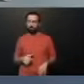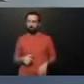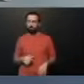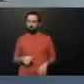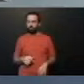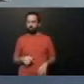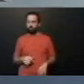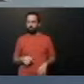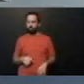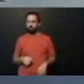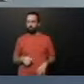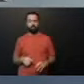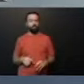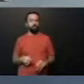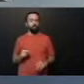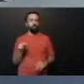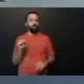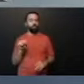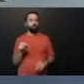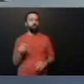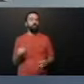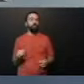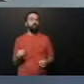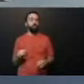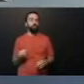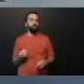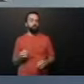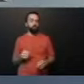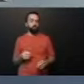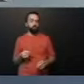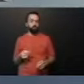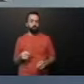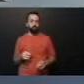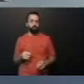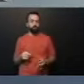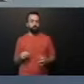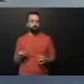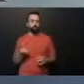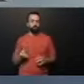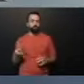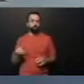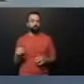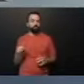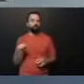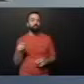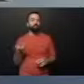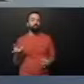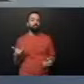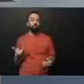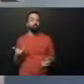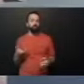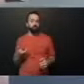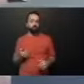E na nossa vitamina de frutas, quais são os ingredientes que nós vamos utilizar?